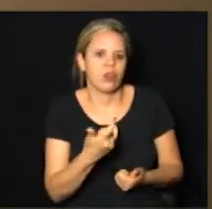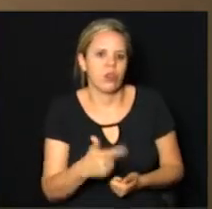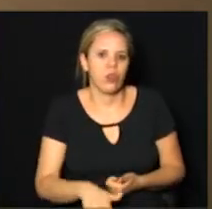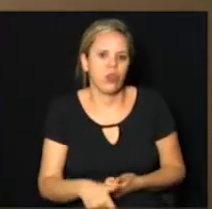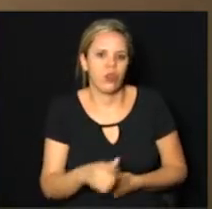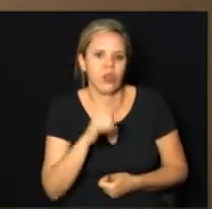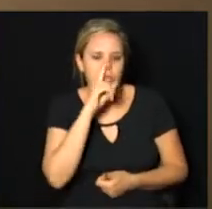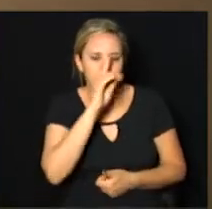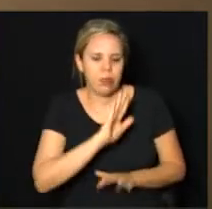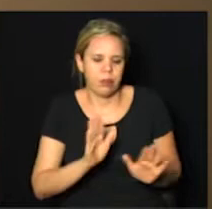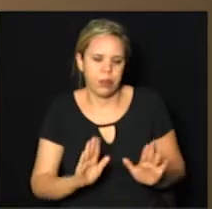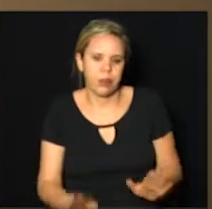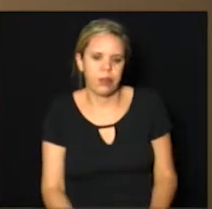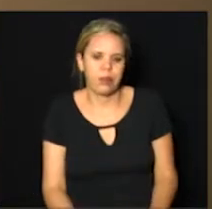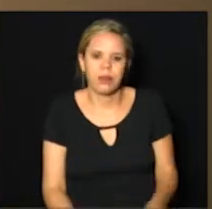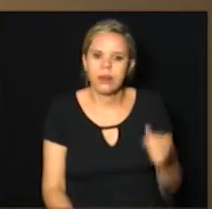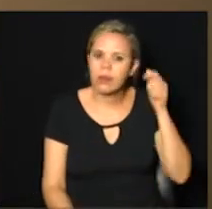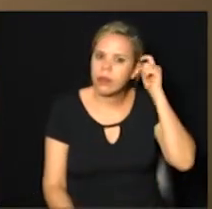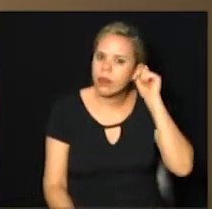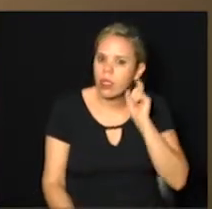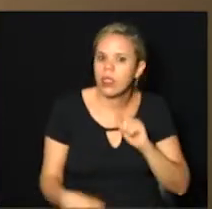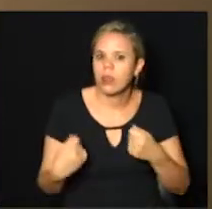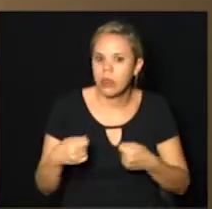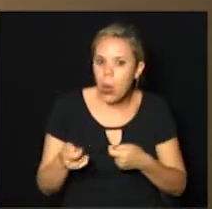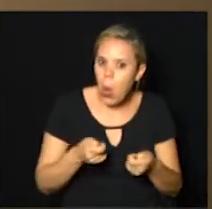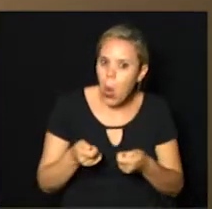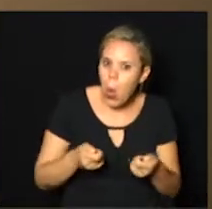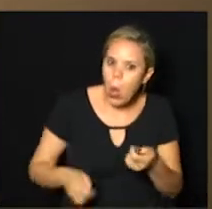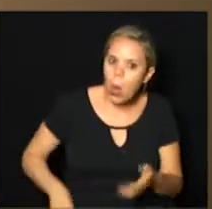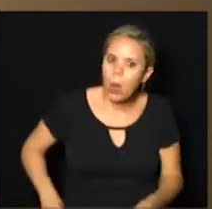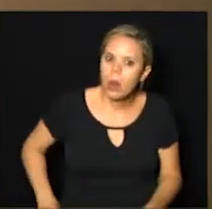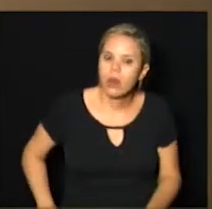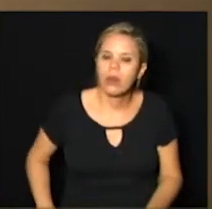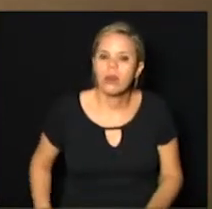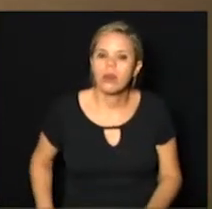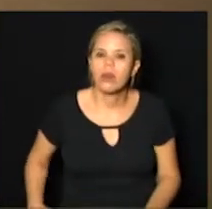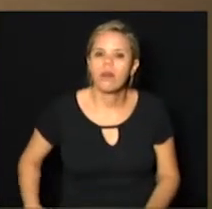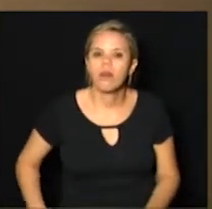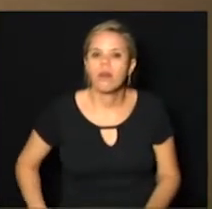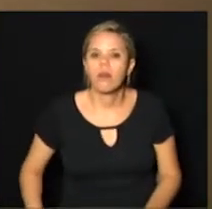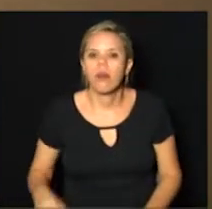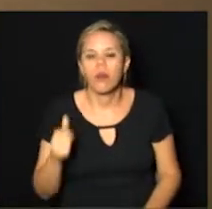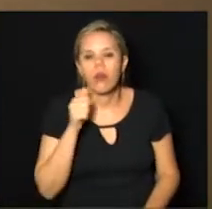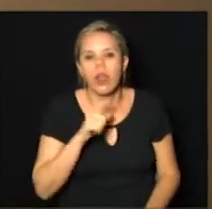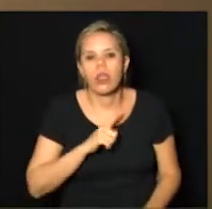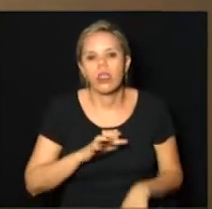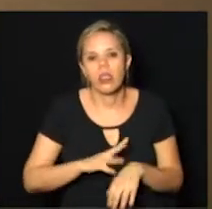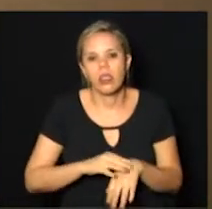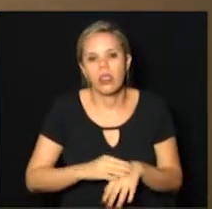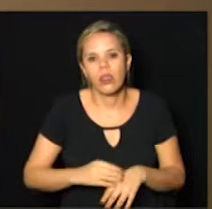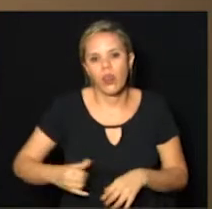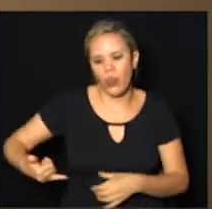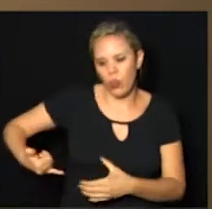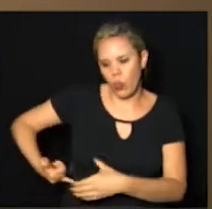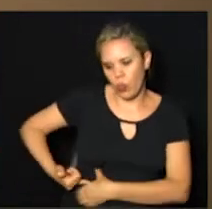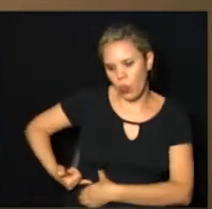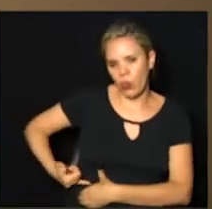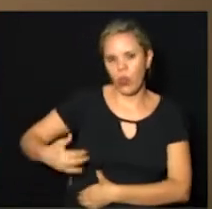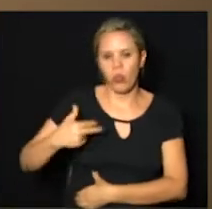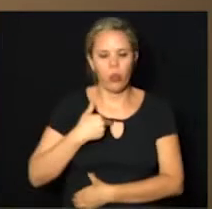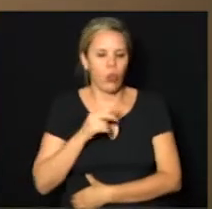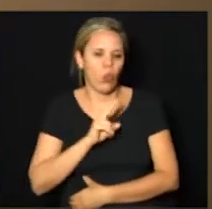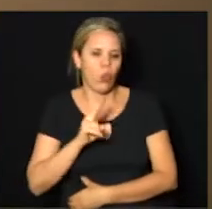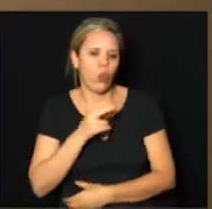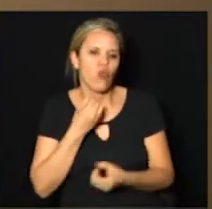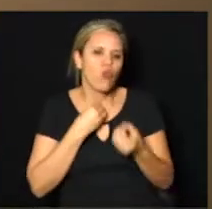fator de risco, entende? Então a gente precisa controlar isso. Mulheres que têm doenças no fígado não podem usar